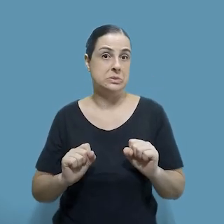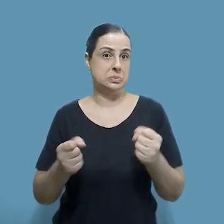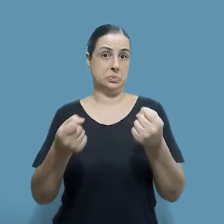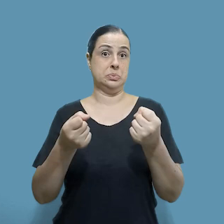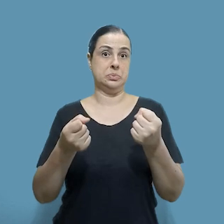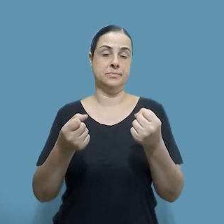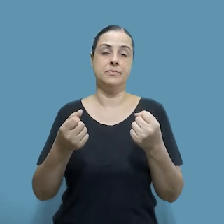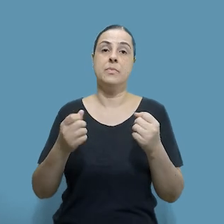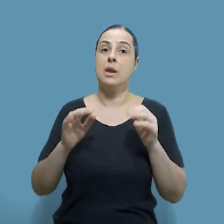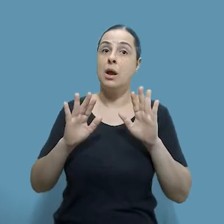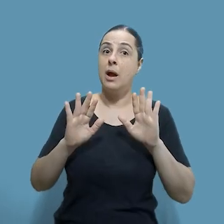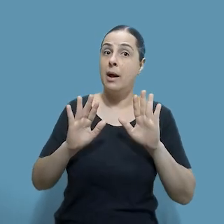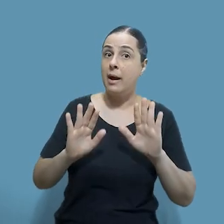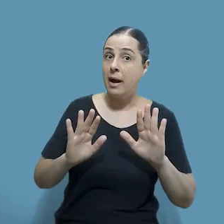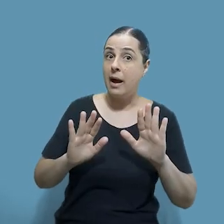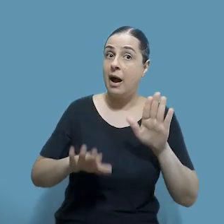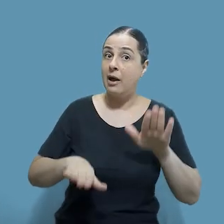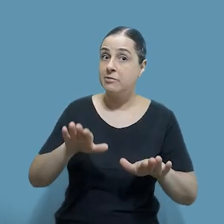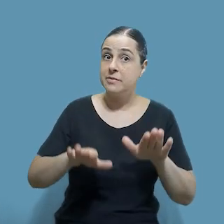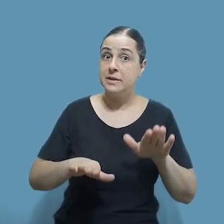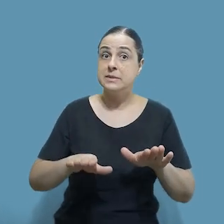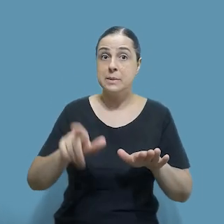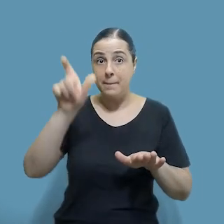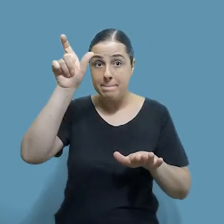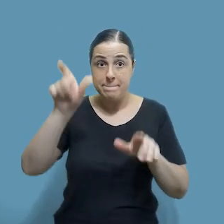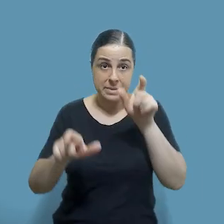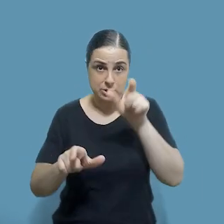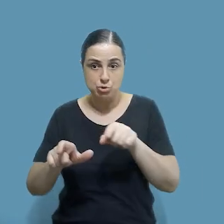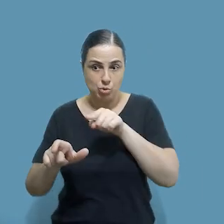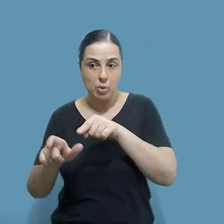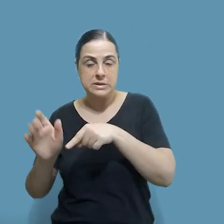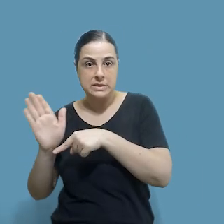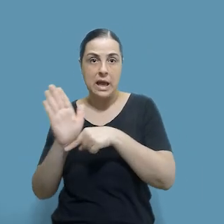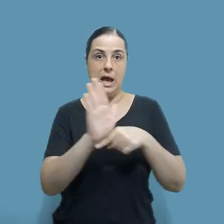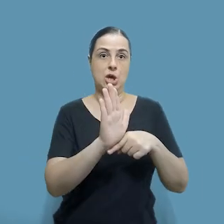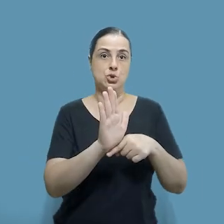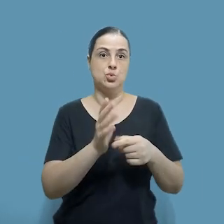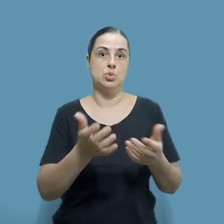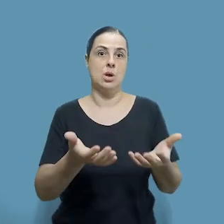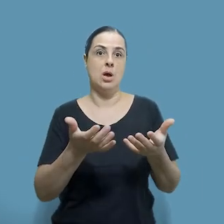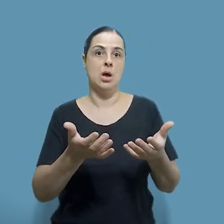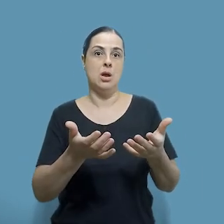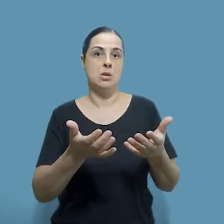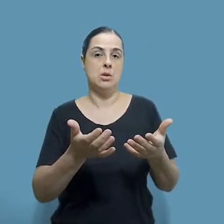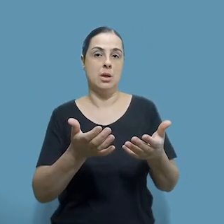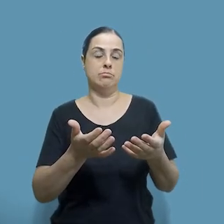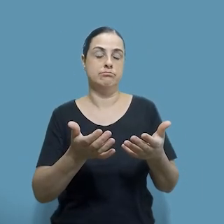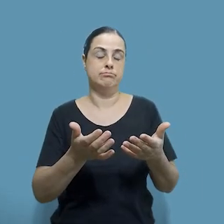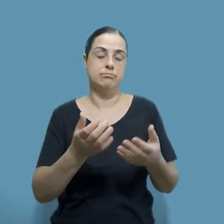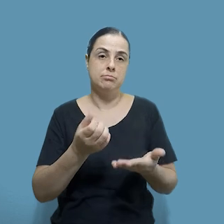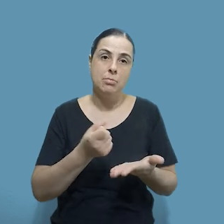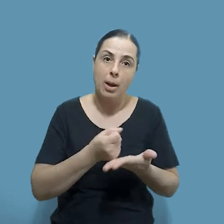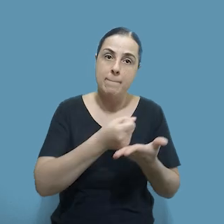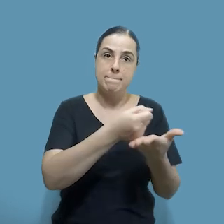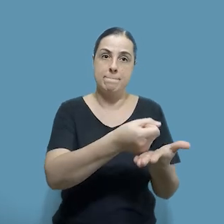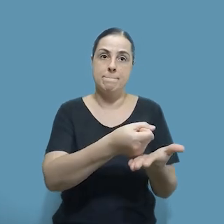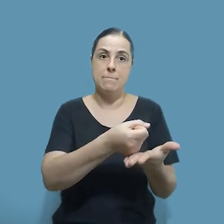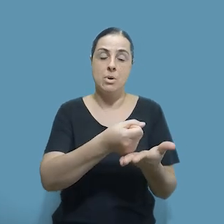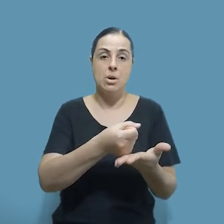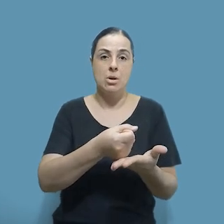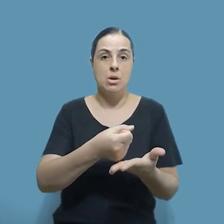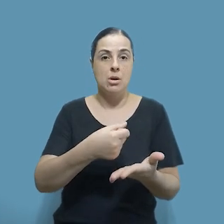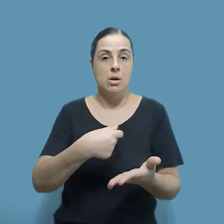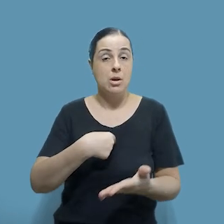encontra pessoas que conseguem, que querem ajudar, né? Eu fiquei muito impressionada. Eu tenho